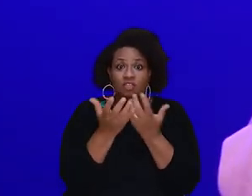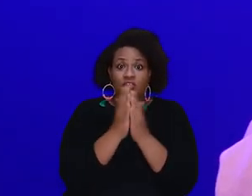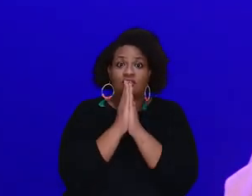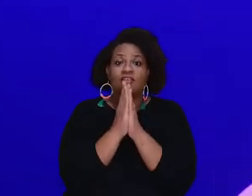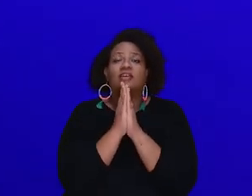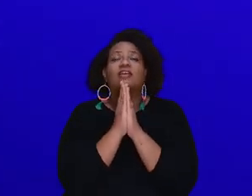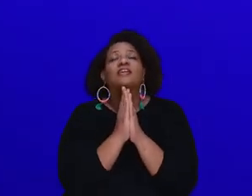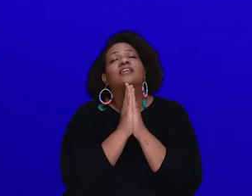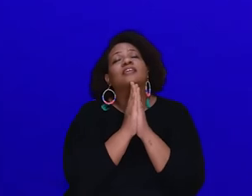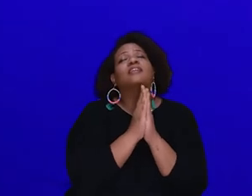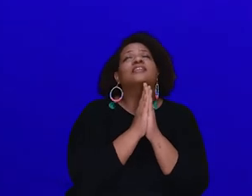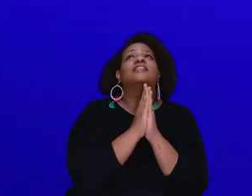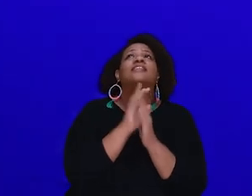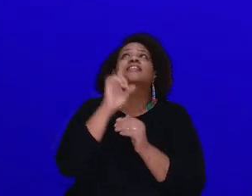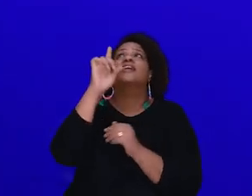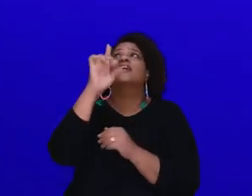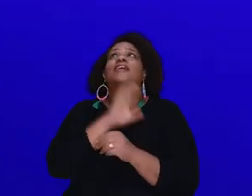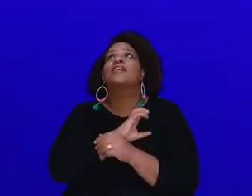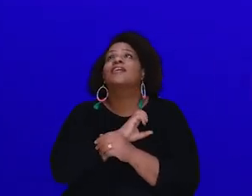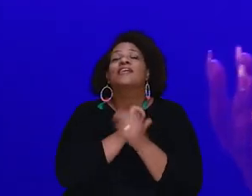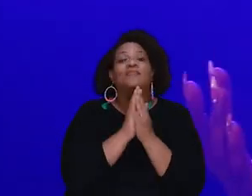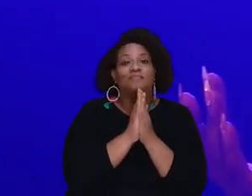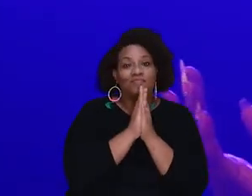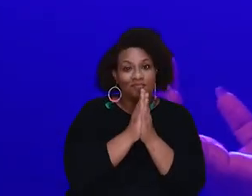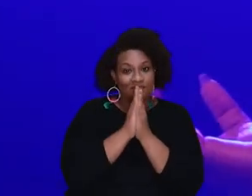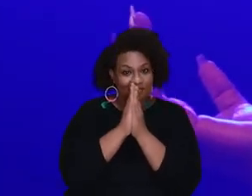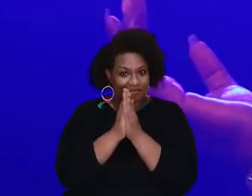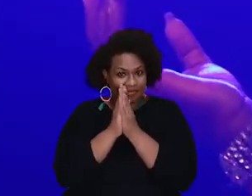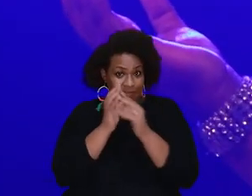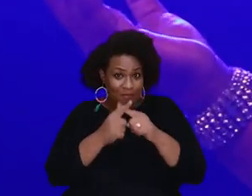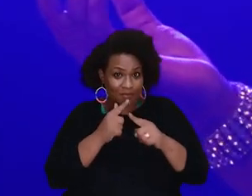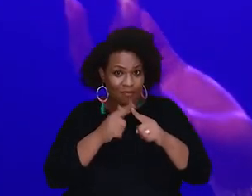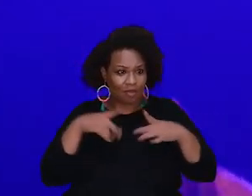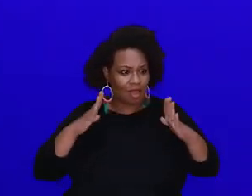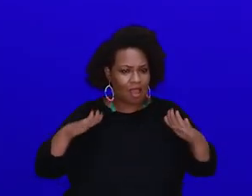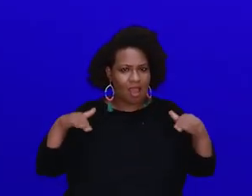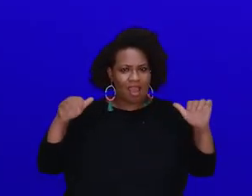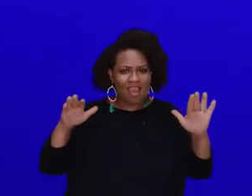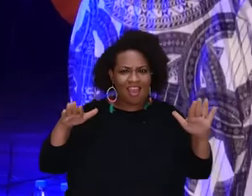Chamar pelo amor de Deus.